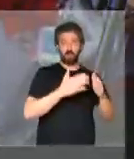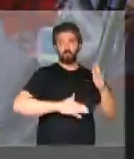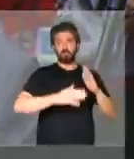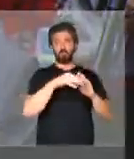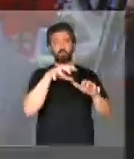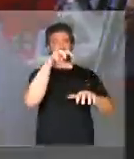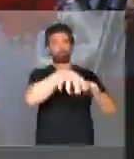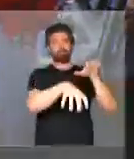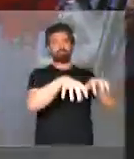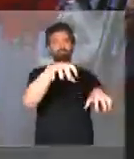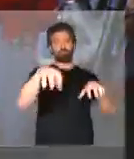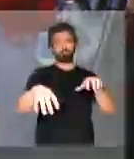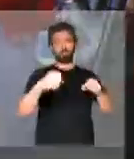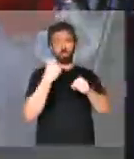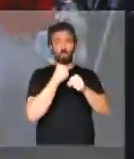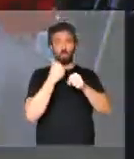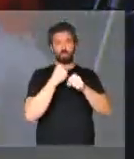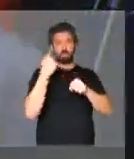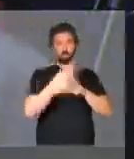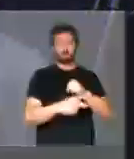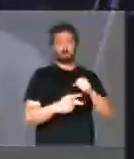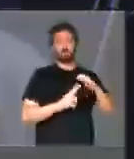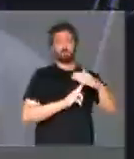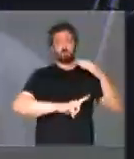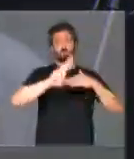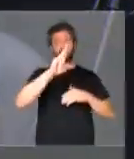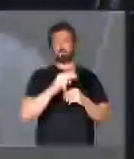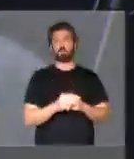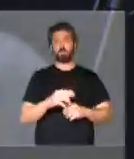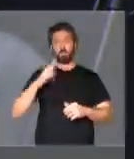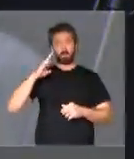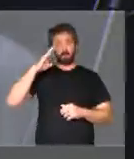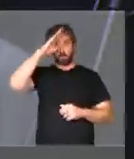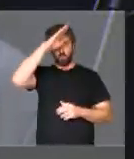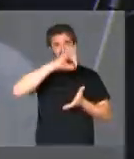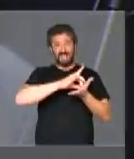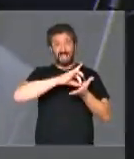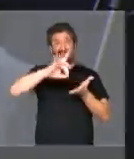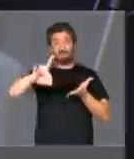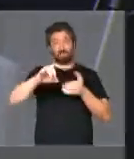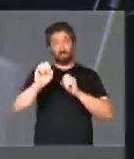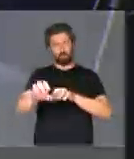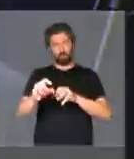das instalações físicas dessa universidade. Bolsonaro, inimigo da educação.